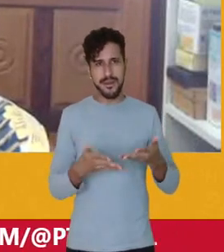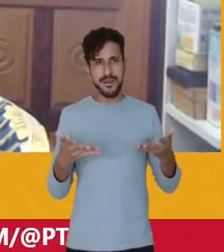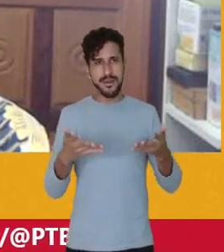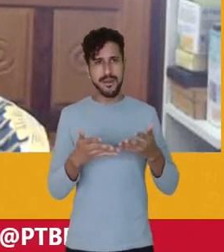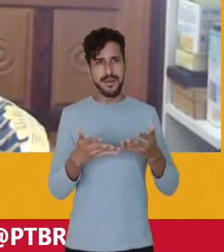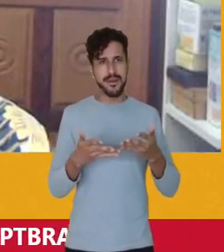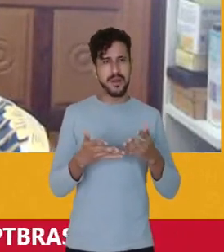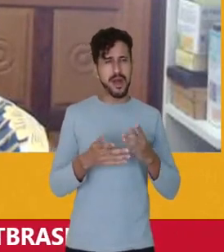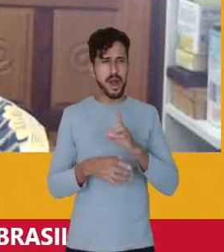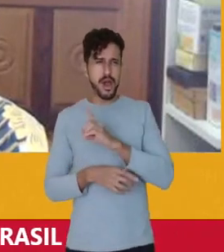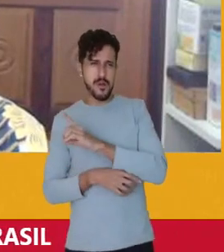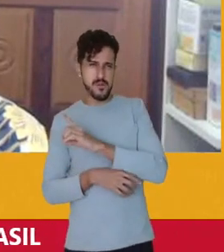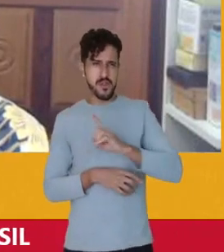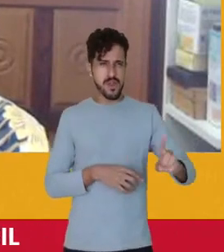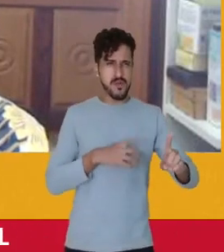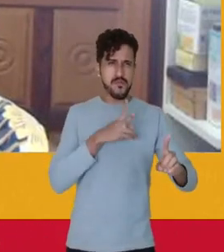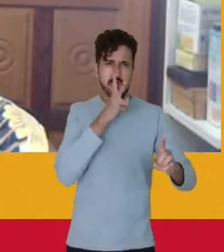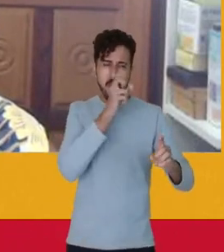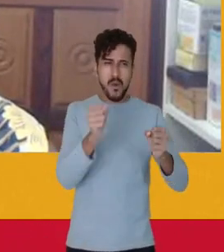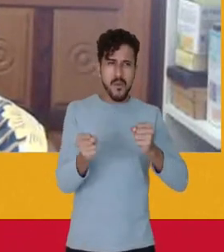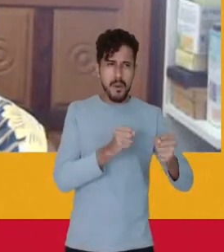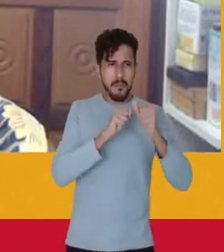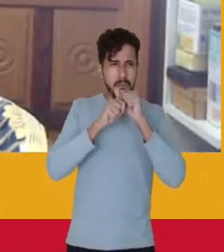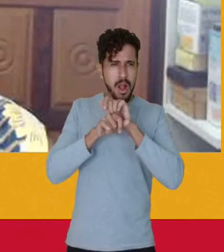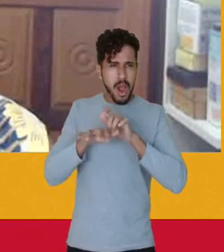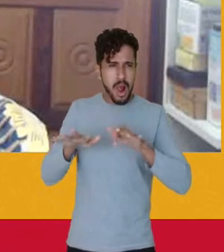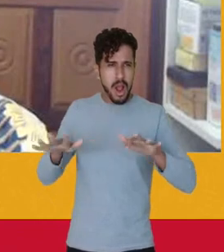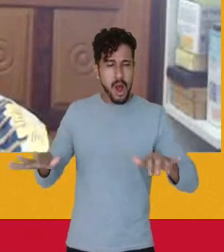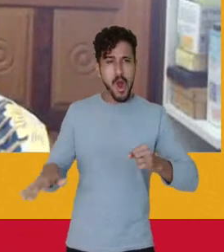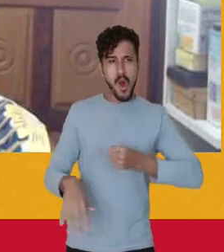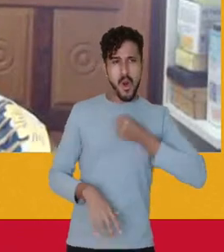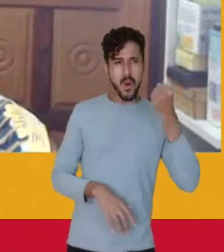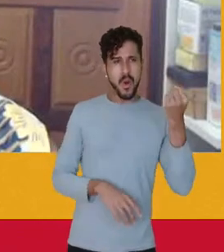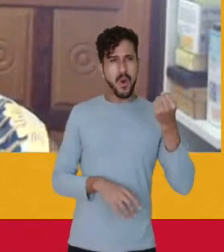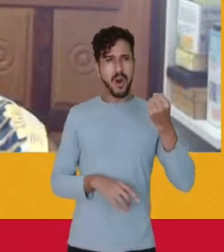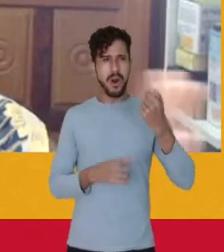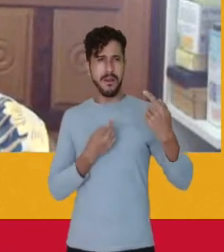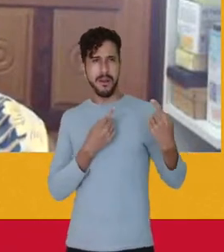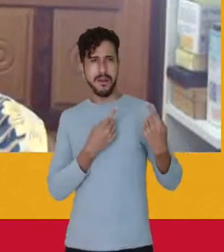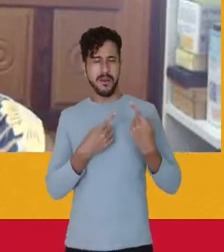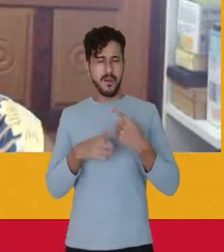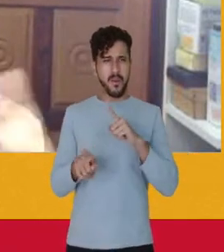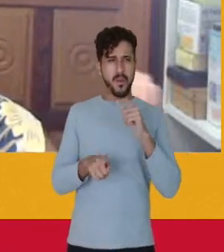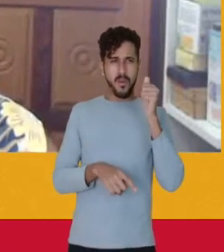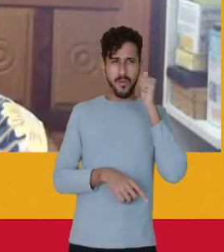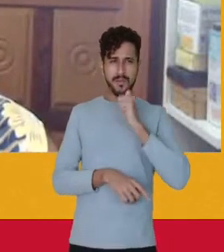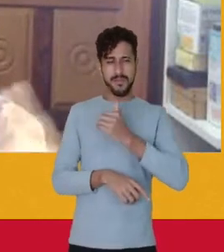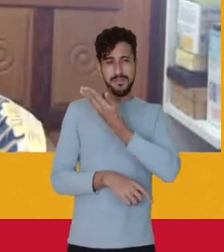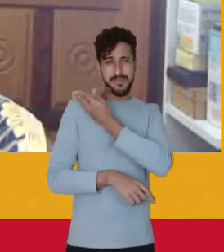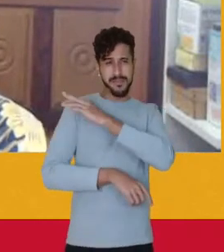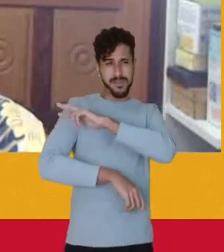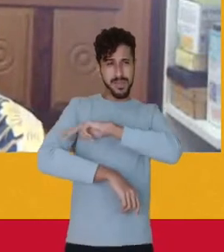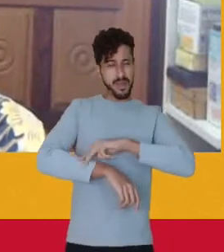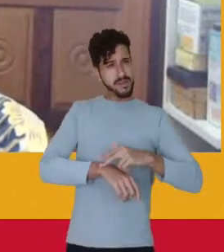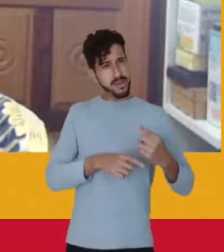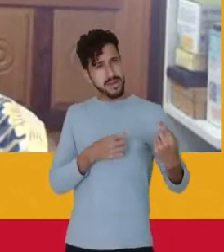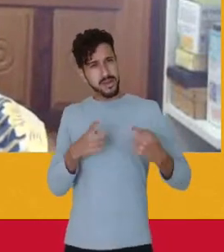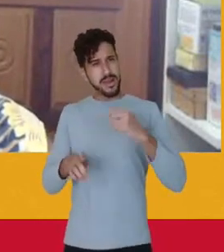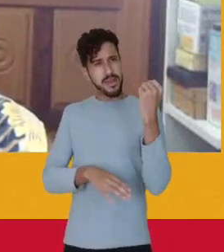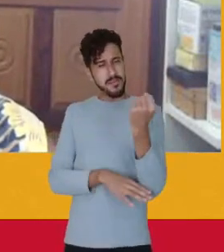ascensão da extrema-direita ao poder, de cultura do ódio, né, de misoginia ao extremo, racismo ao extremo,